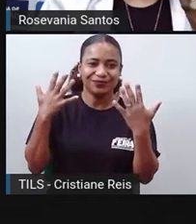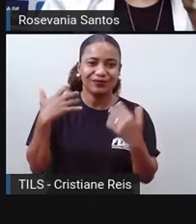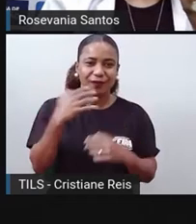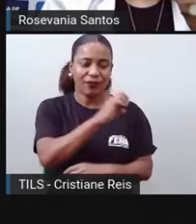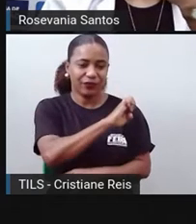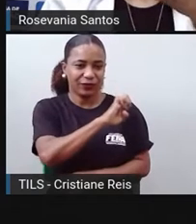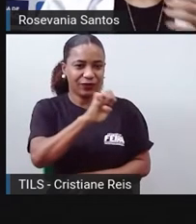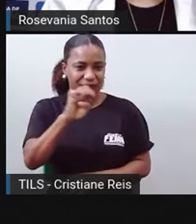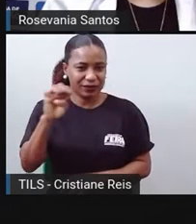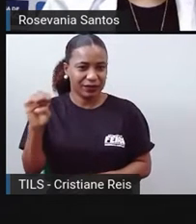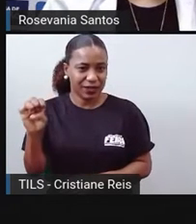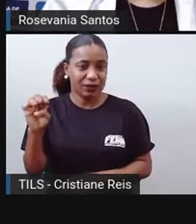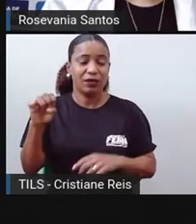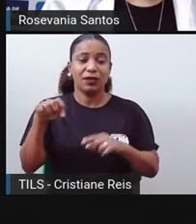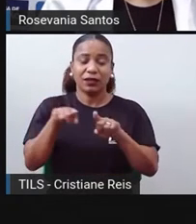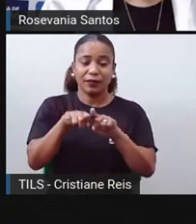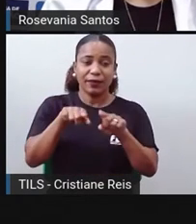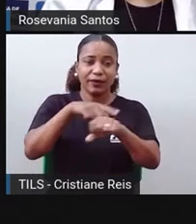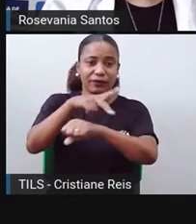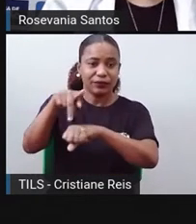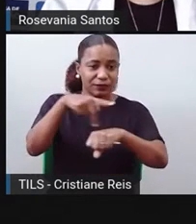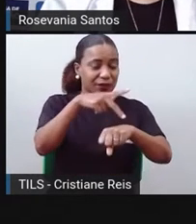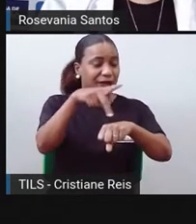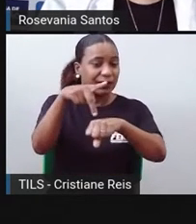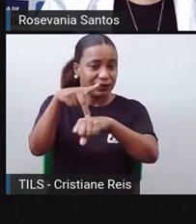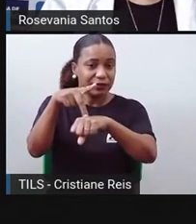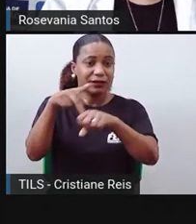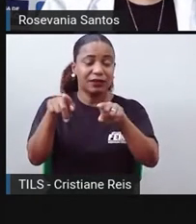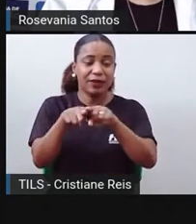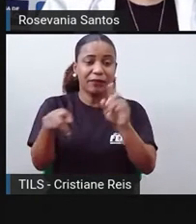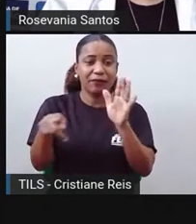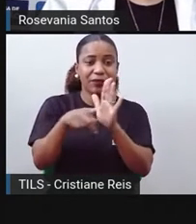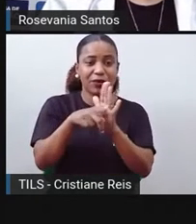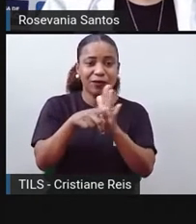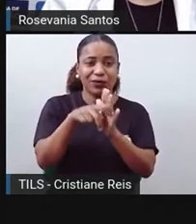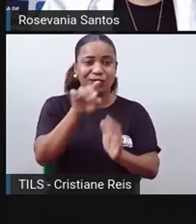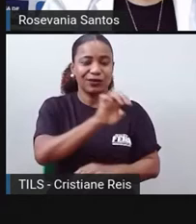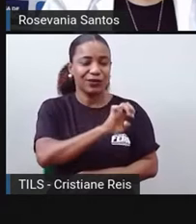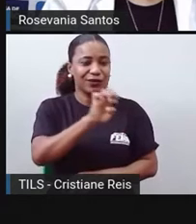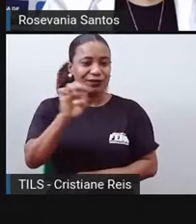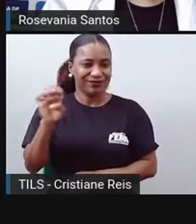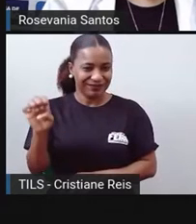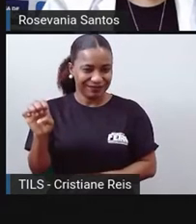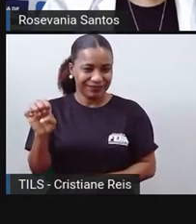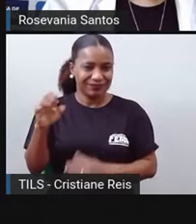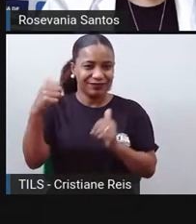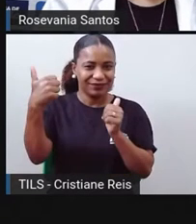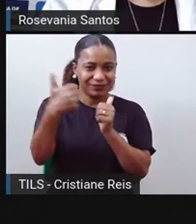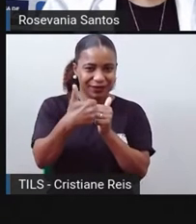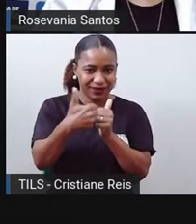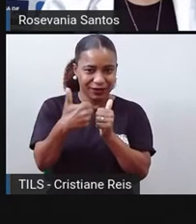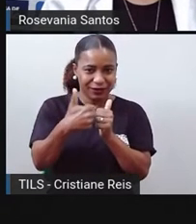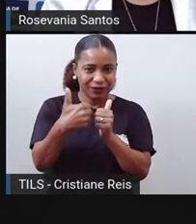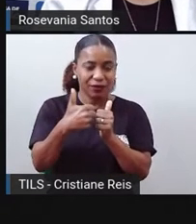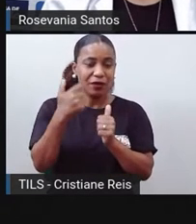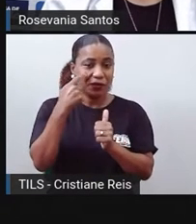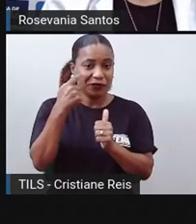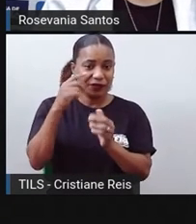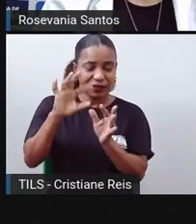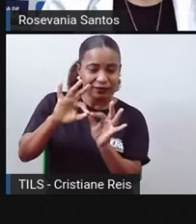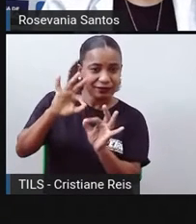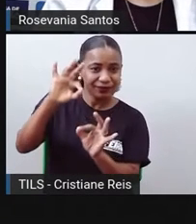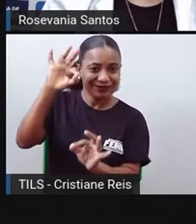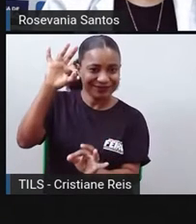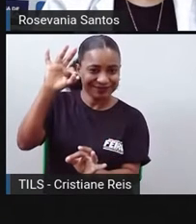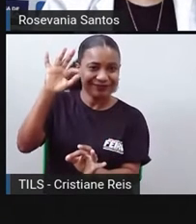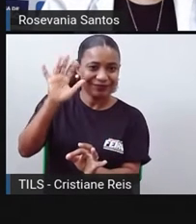estão dentro das zonas tropicais são as zonas mais quentes, que vão até os 23 graus 27 minutos, que é a leitura que a gente faz disso, a Pro já falou